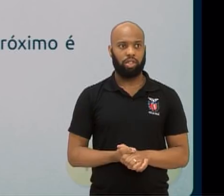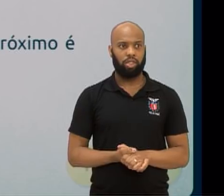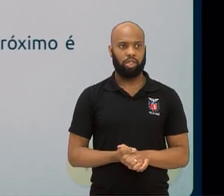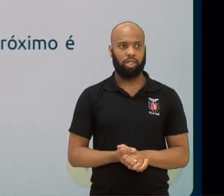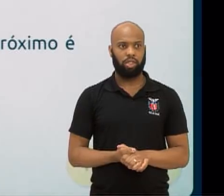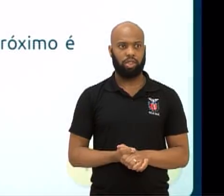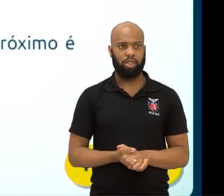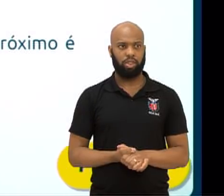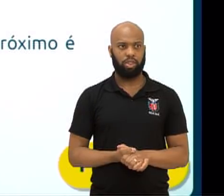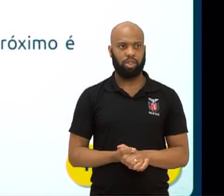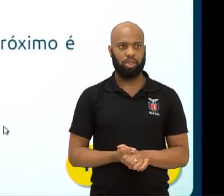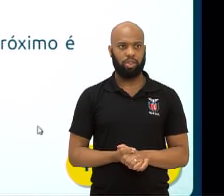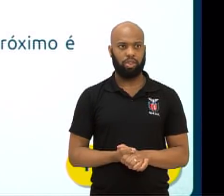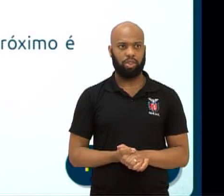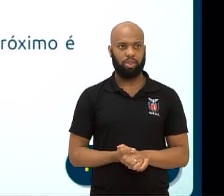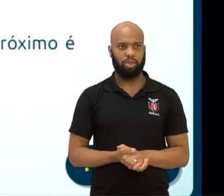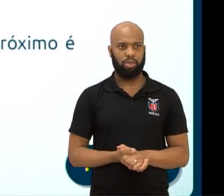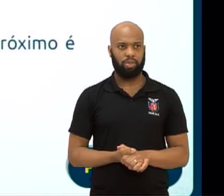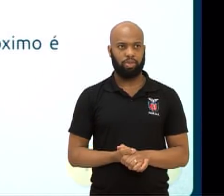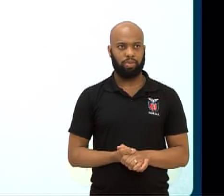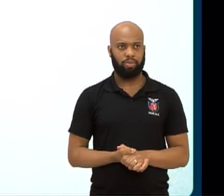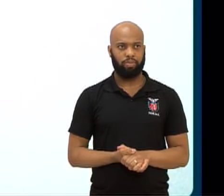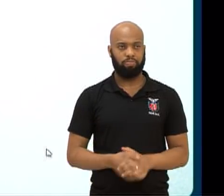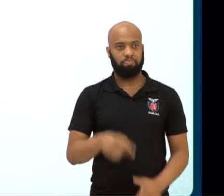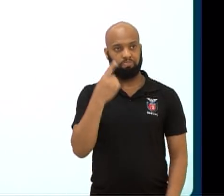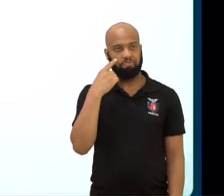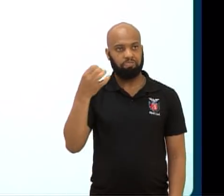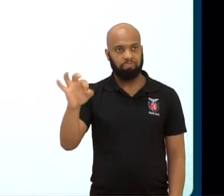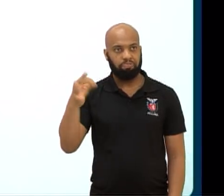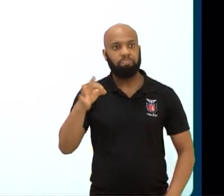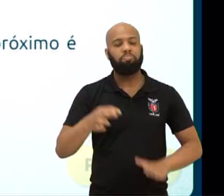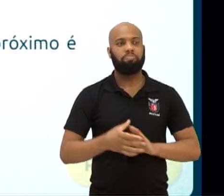3,02. Vamos ver se deu certo?